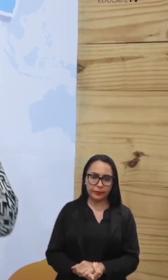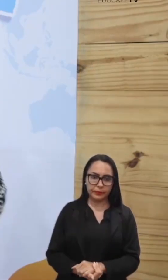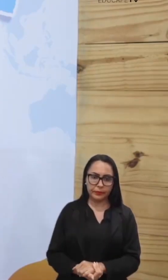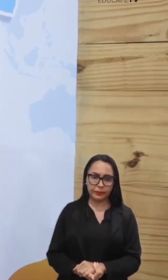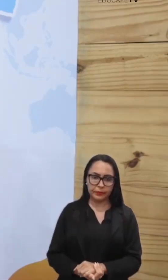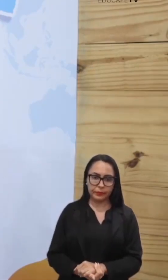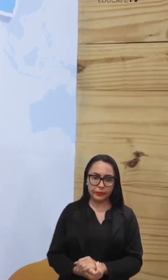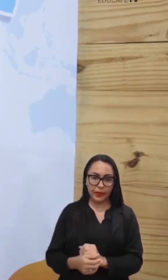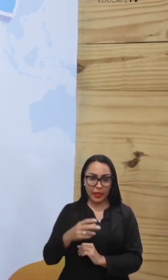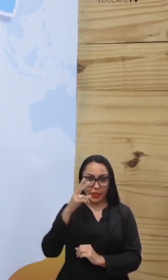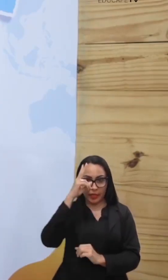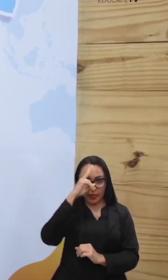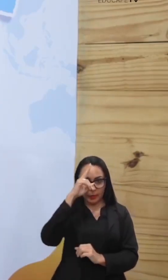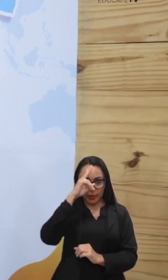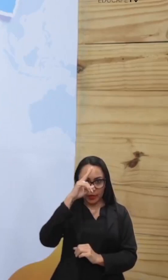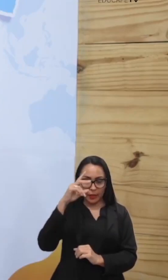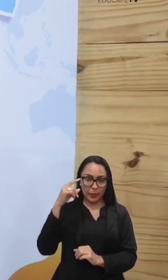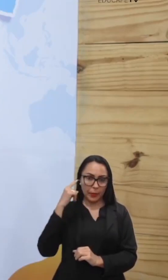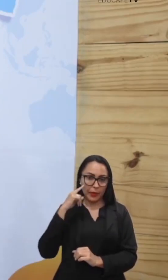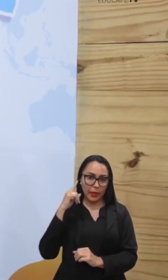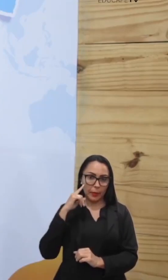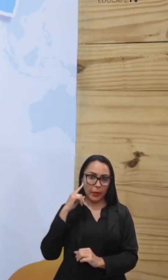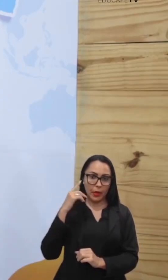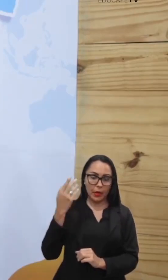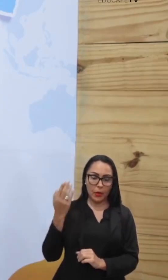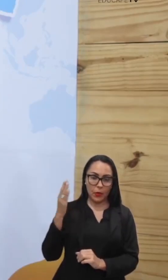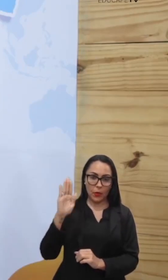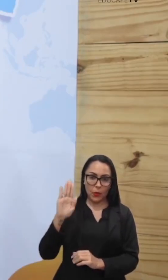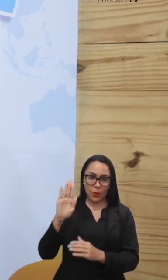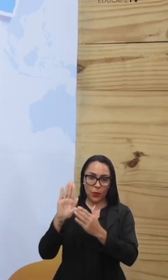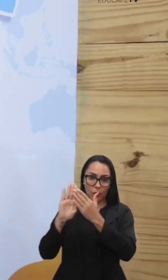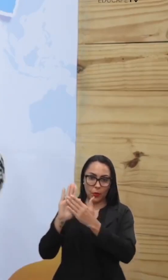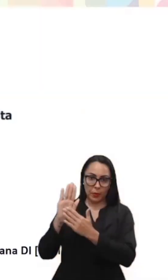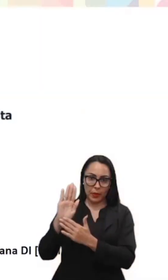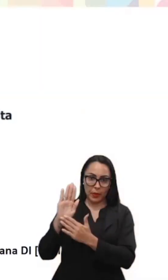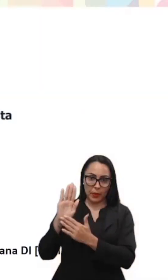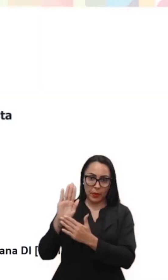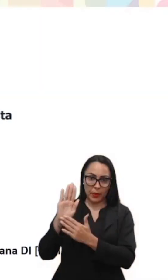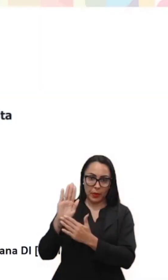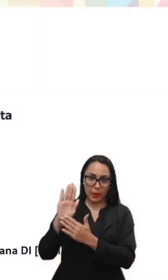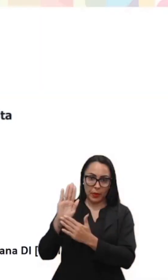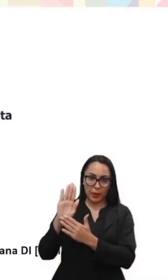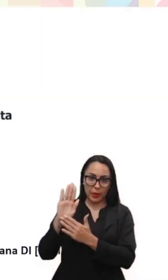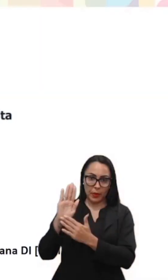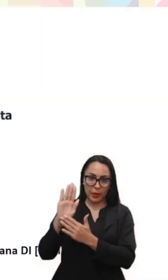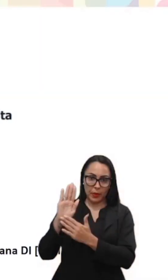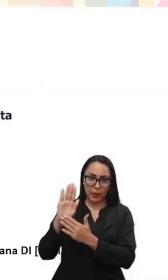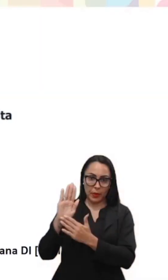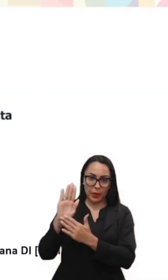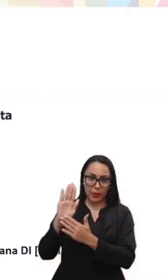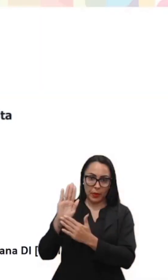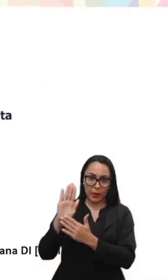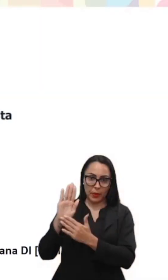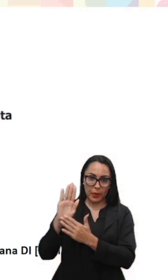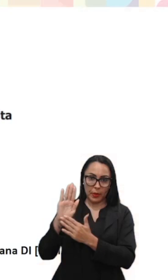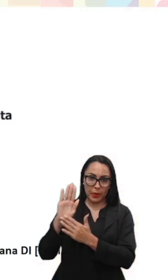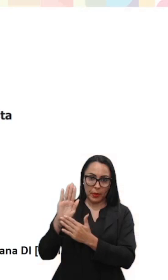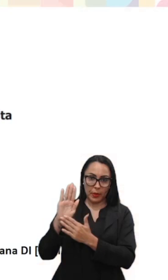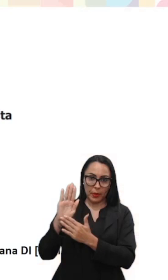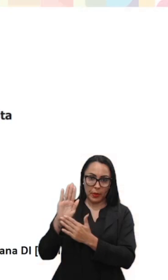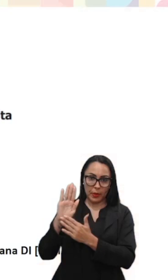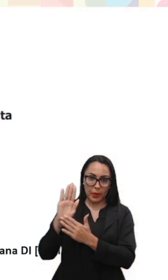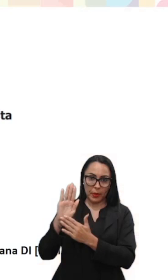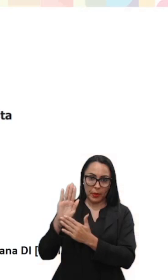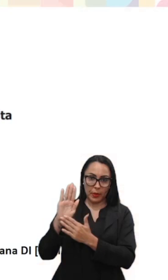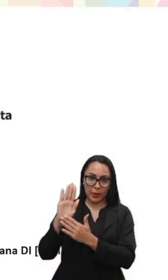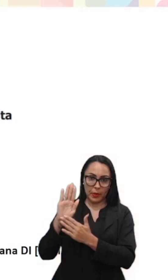lembra? A palma da mão é branca e o dorso é preto. Ilustração de uma mulher com as 2 mãos levantadas na